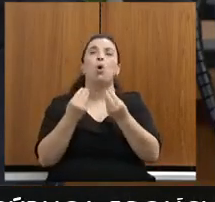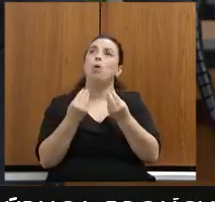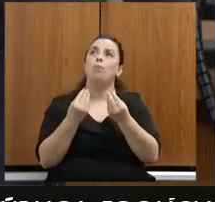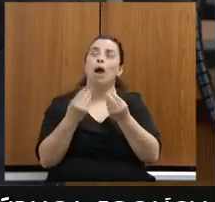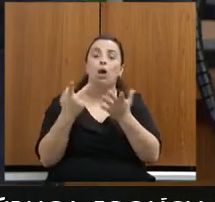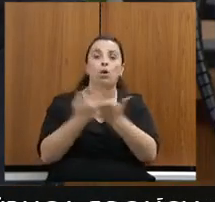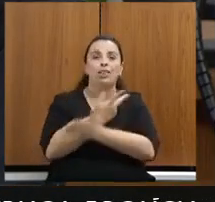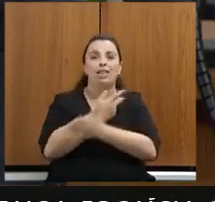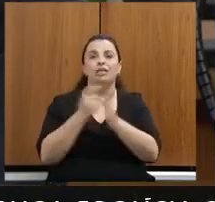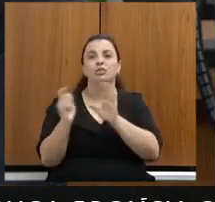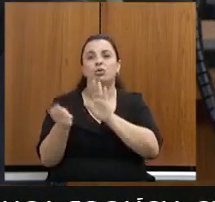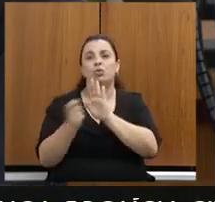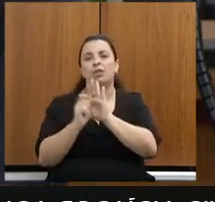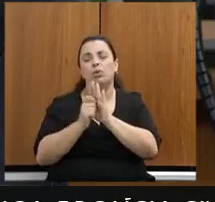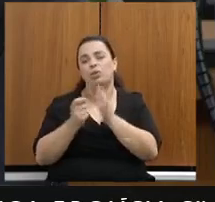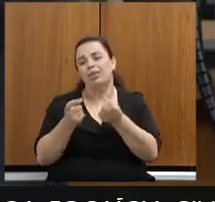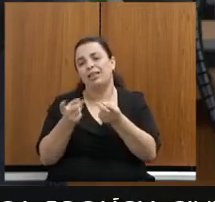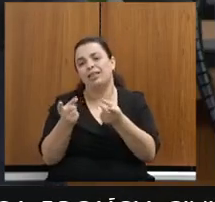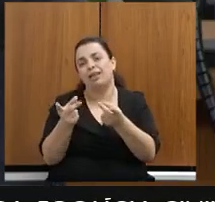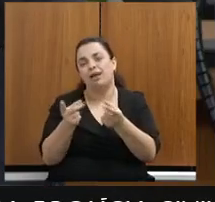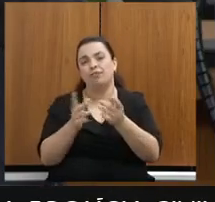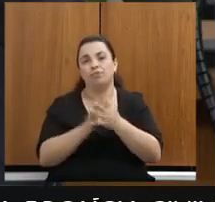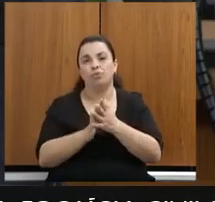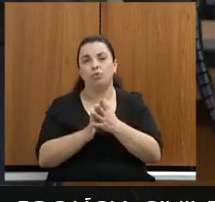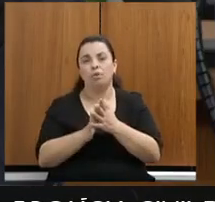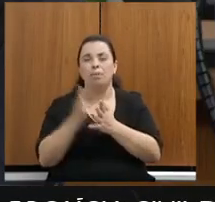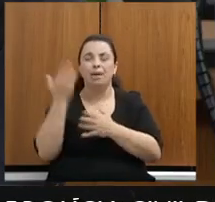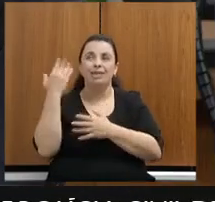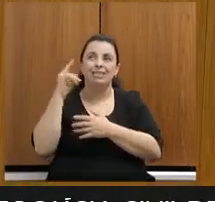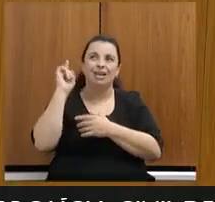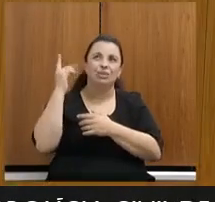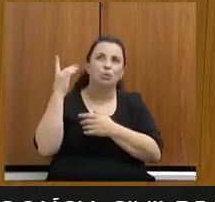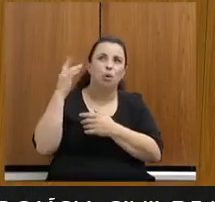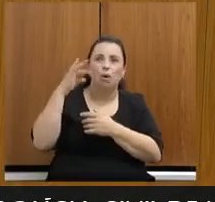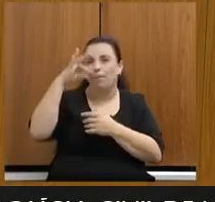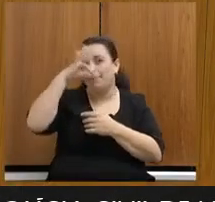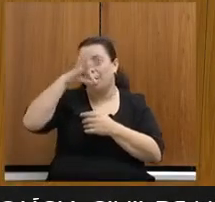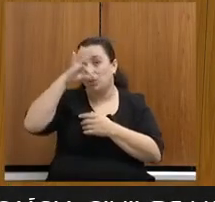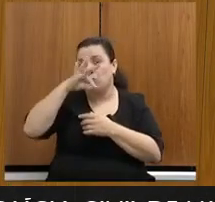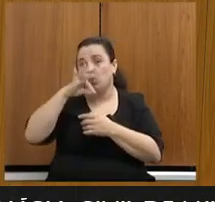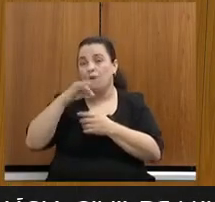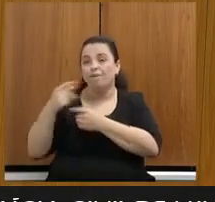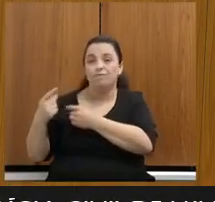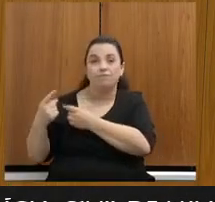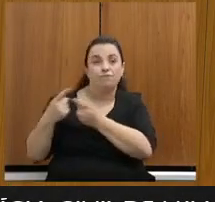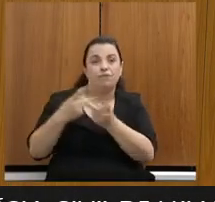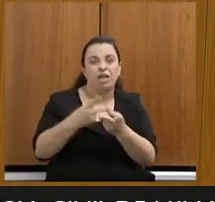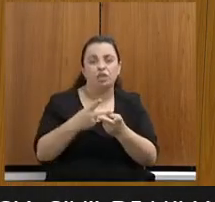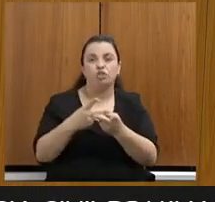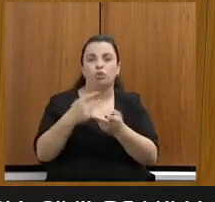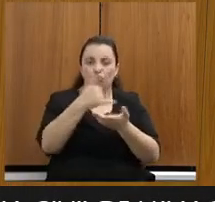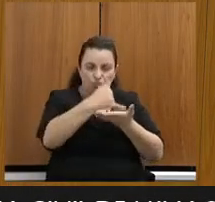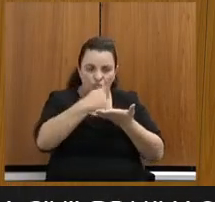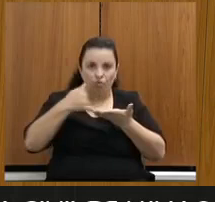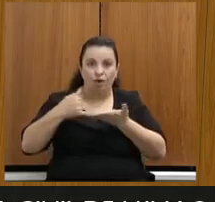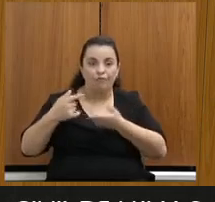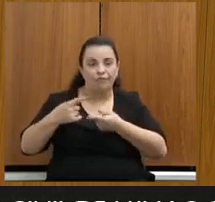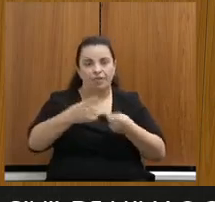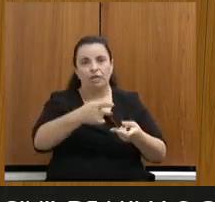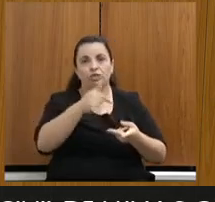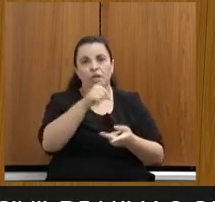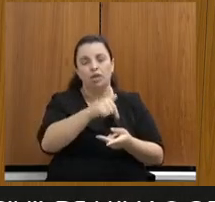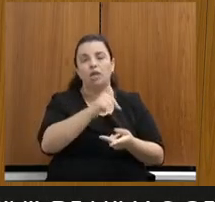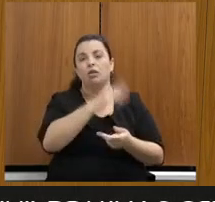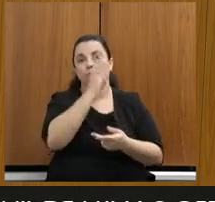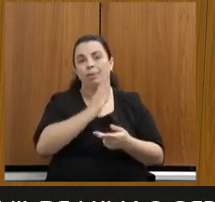naquela altura o peru era que fornecia mais tô kahina o Brasil e quem de alguma forma